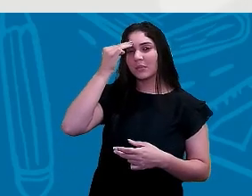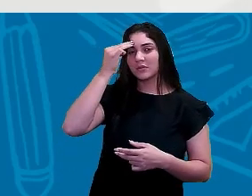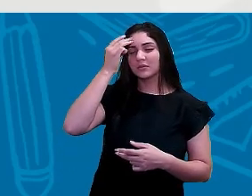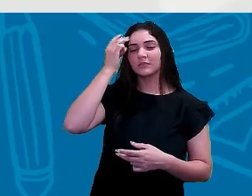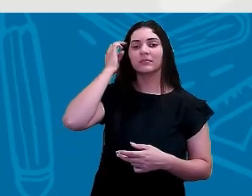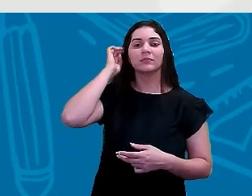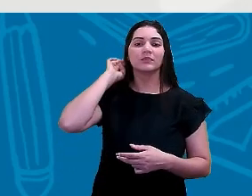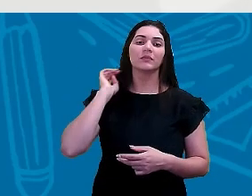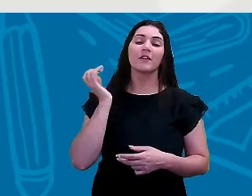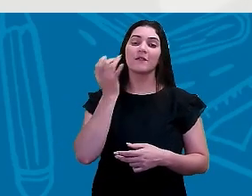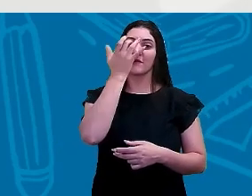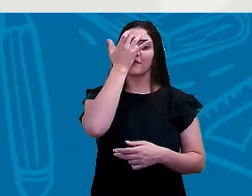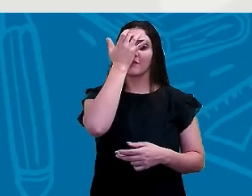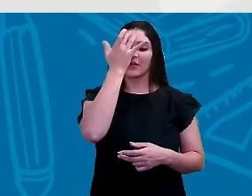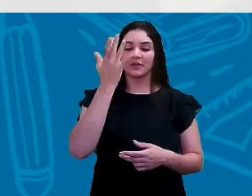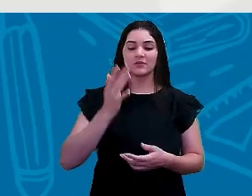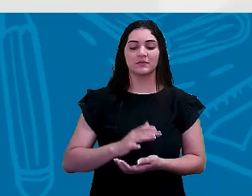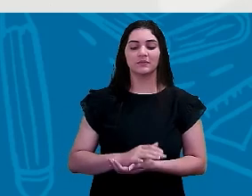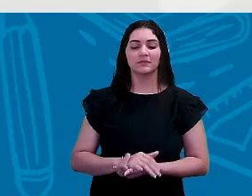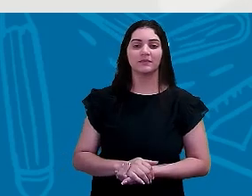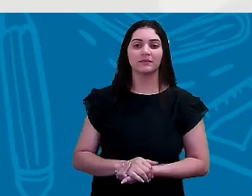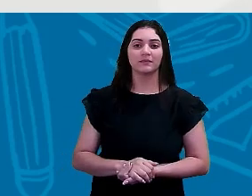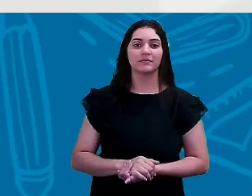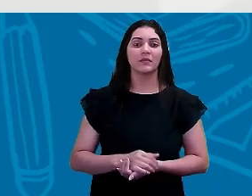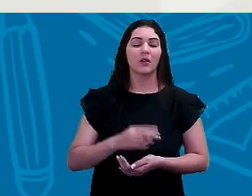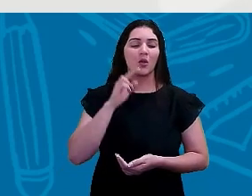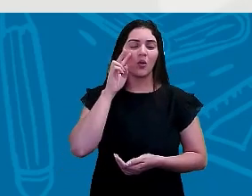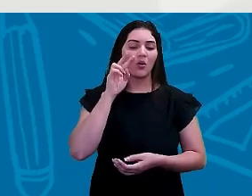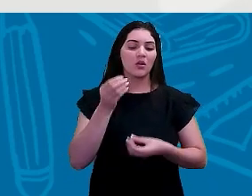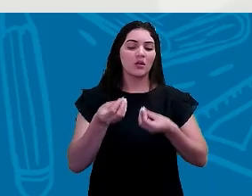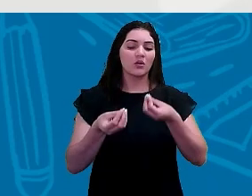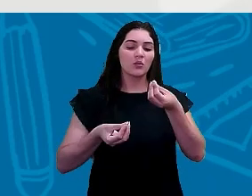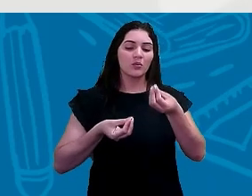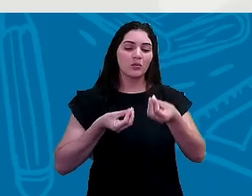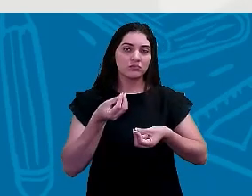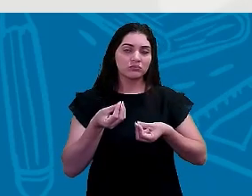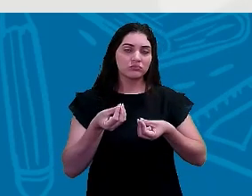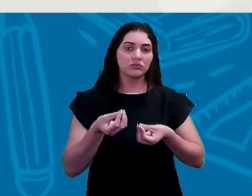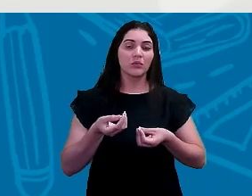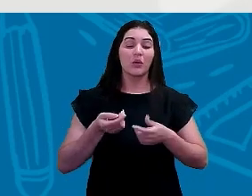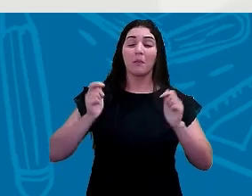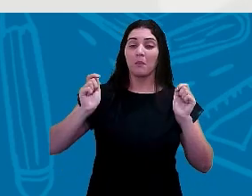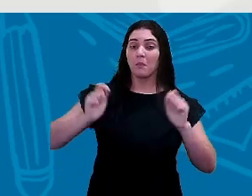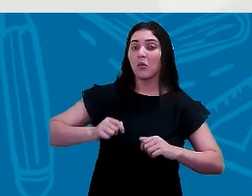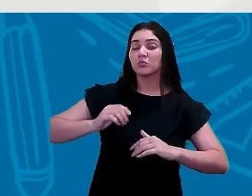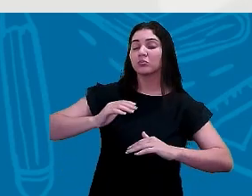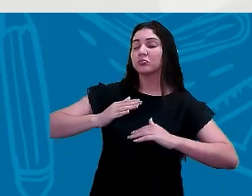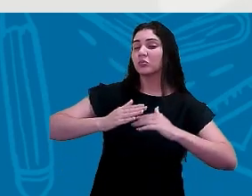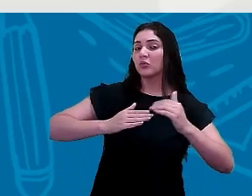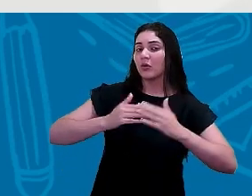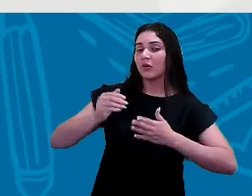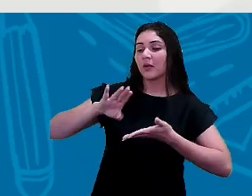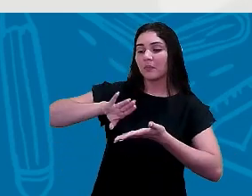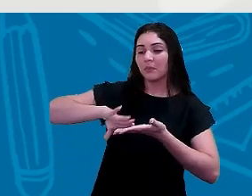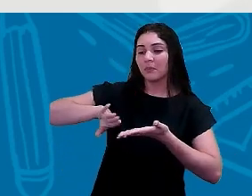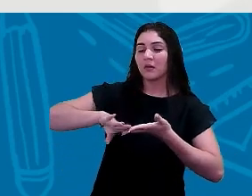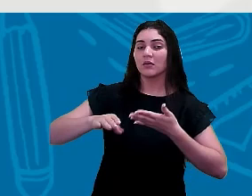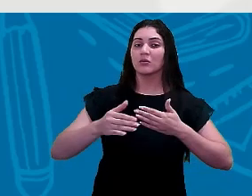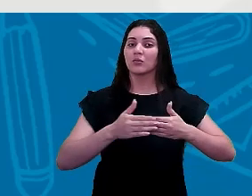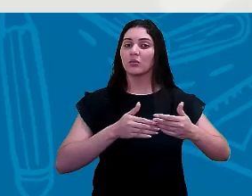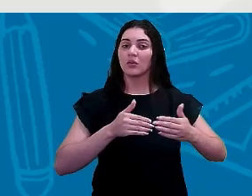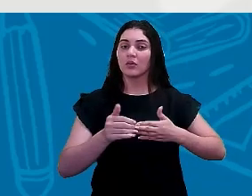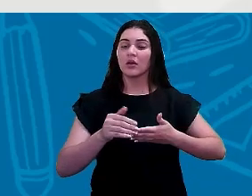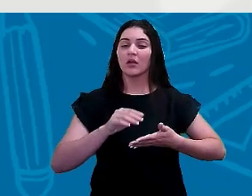Bem facinho. Olha aqui, ó, como eu coloquei aí. Pode ser qualquer banco, qualquer loja,